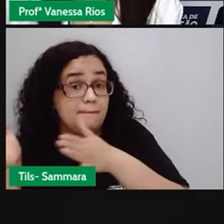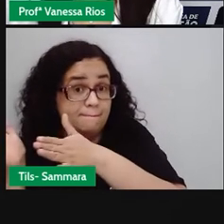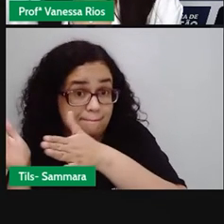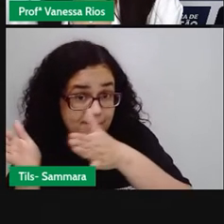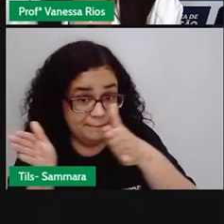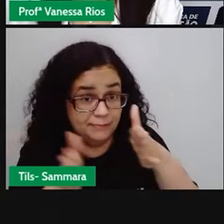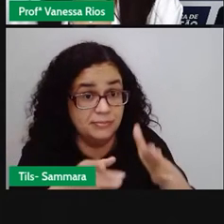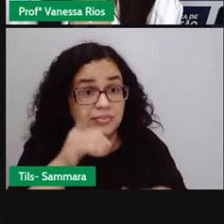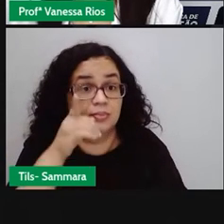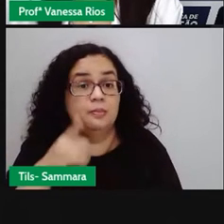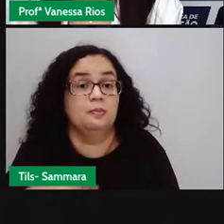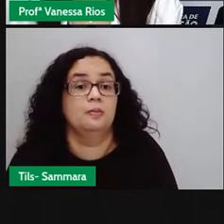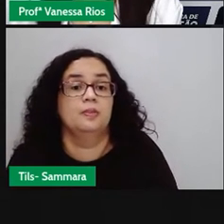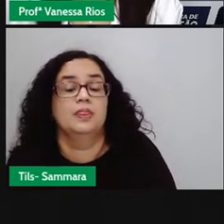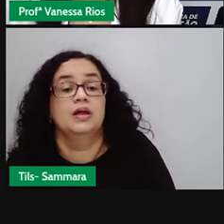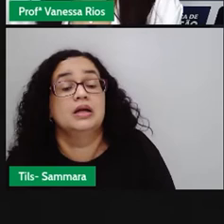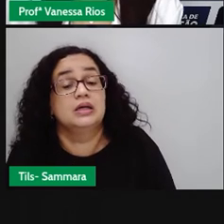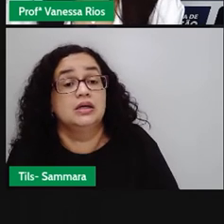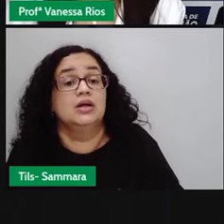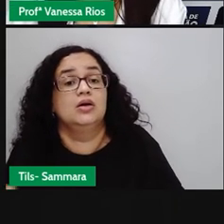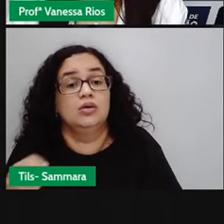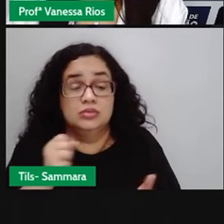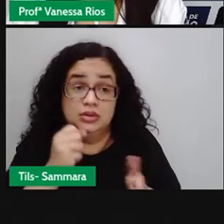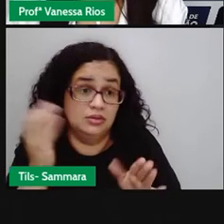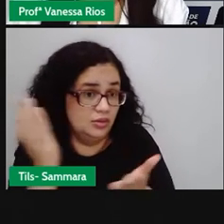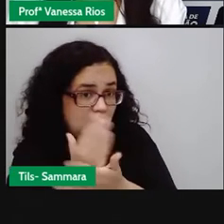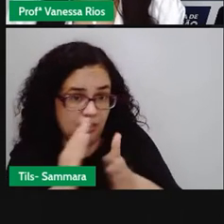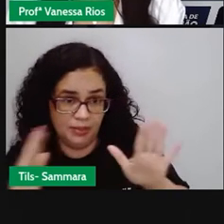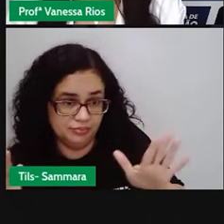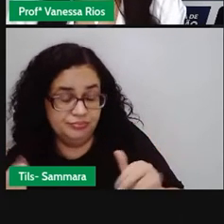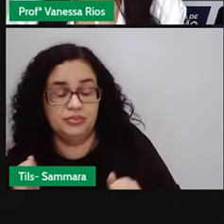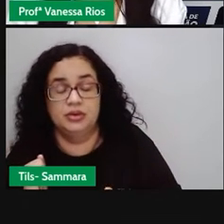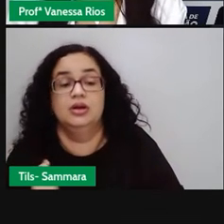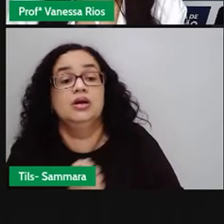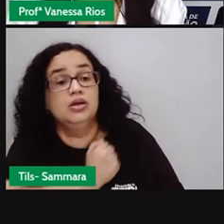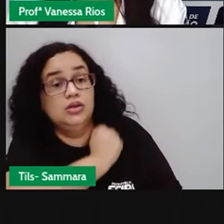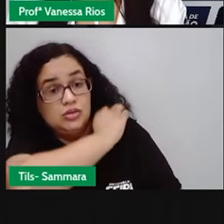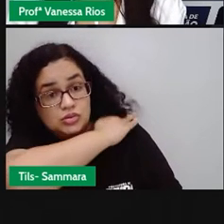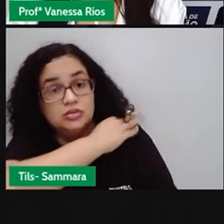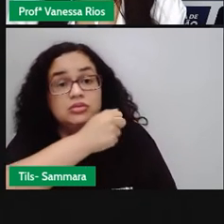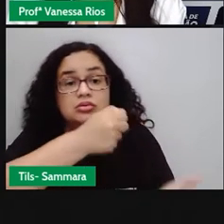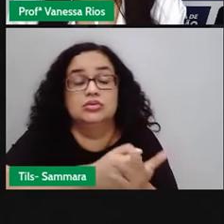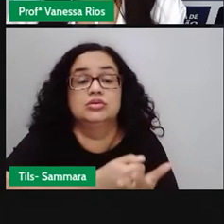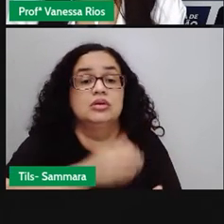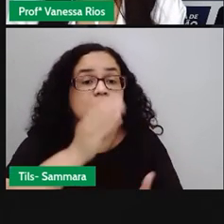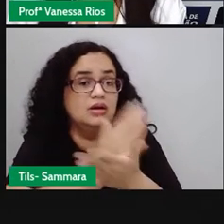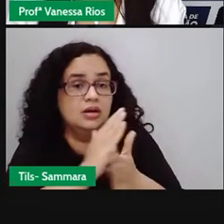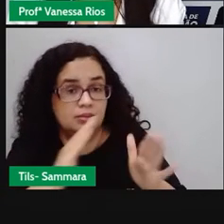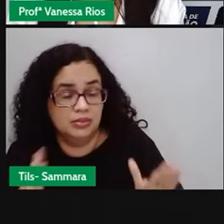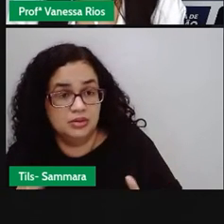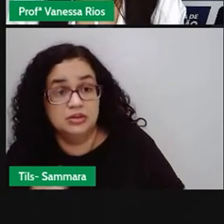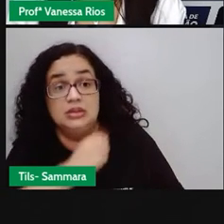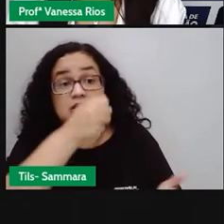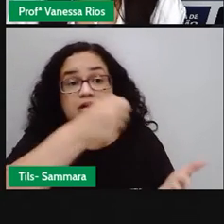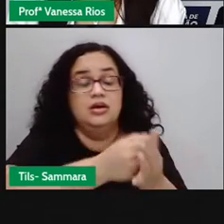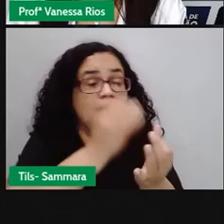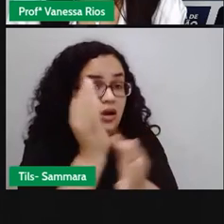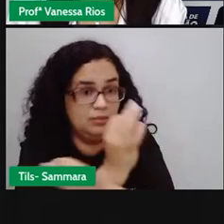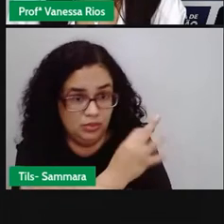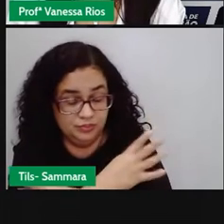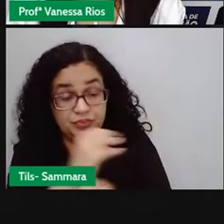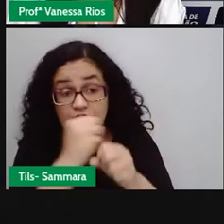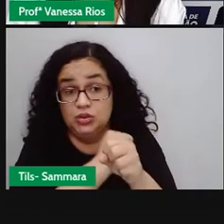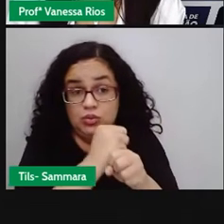Então, mesmo com a derrota das diretas já, a ditadura civil-militar chegou ao fim